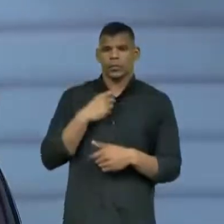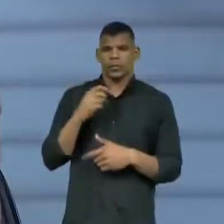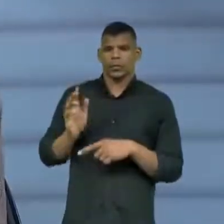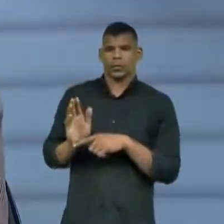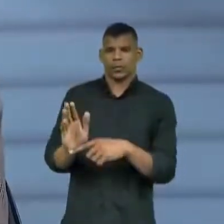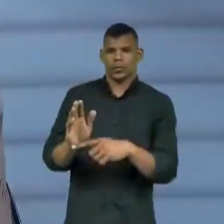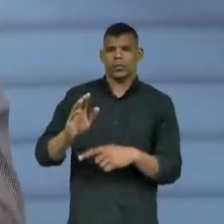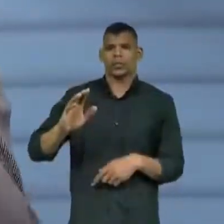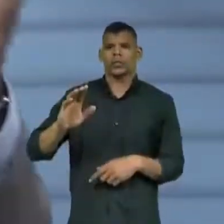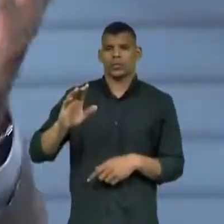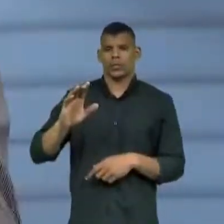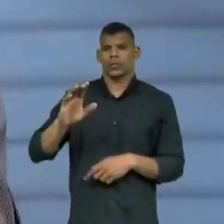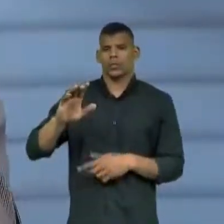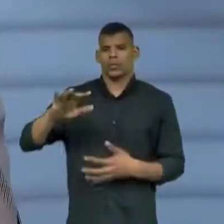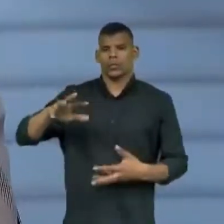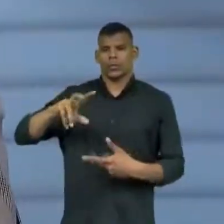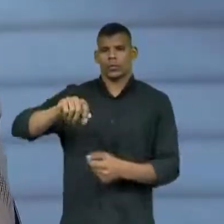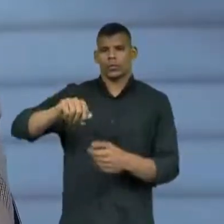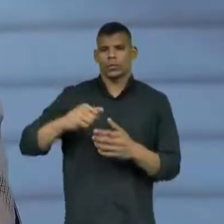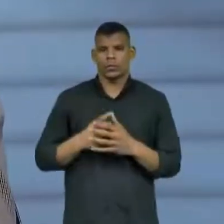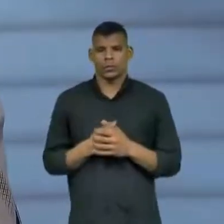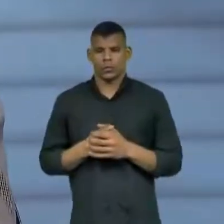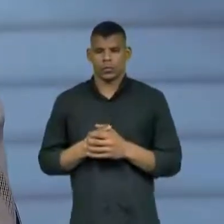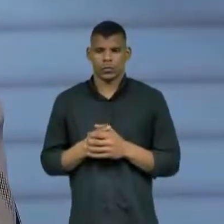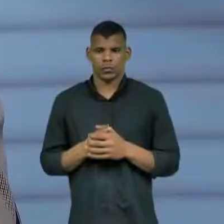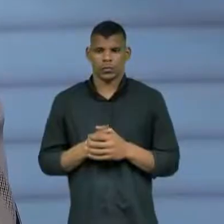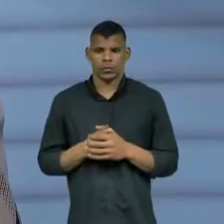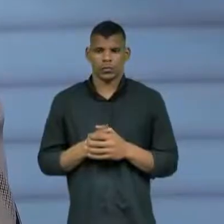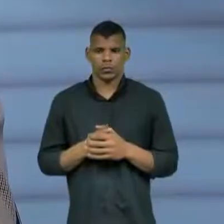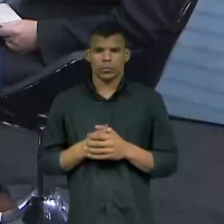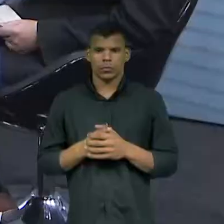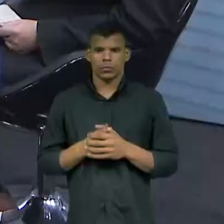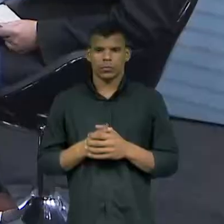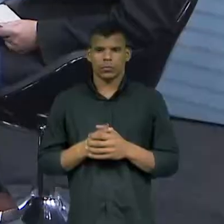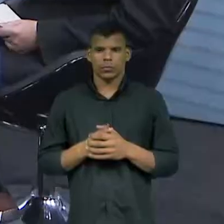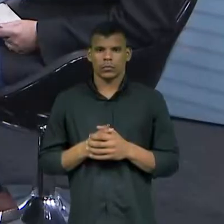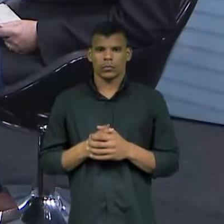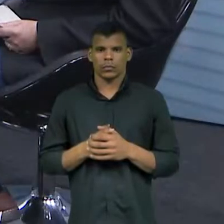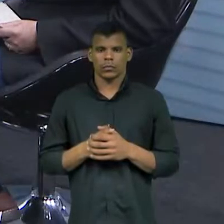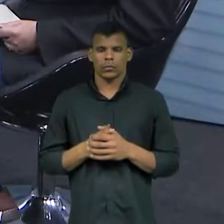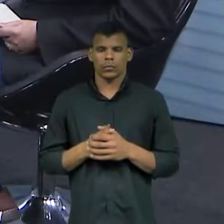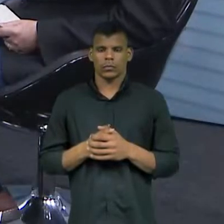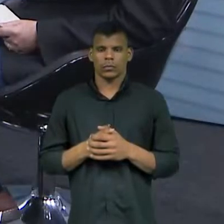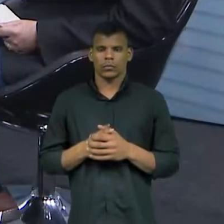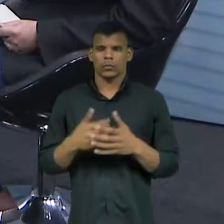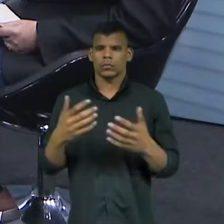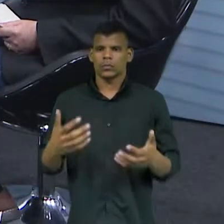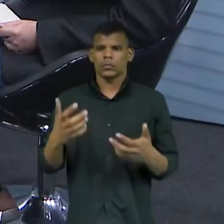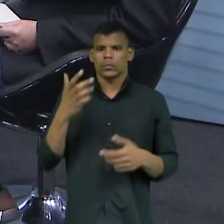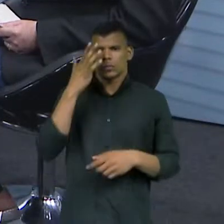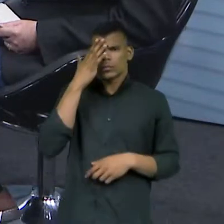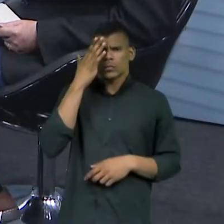a descarbonização do planeta. Então, isso aí é fabuloso, né? É. Agora, me diga uma coisa, qual é o potencial desse negócio mesmo